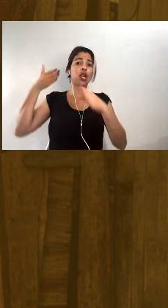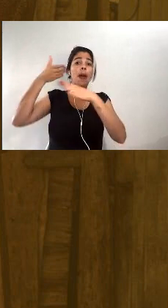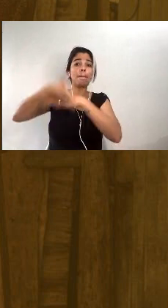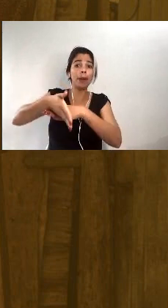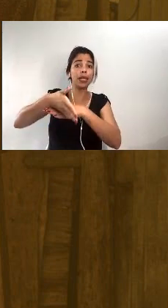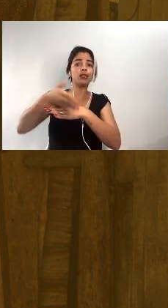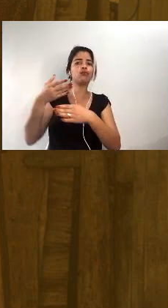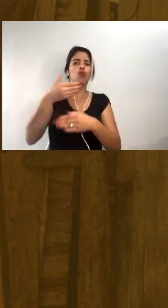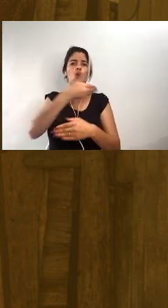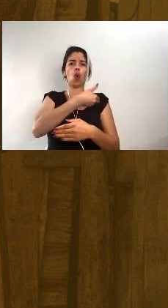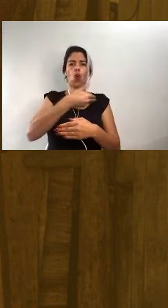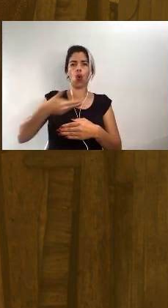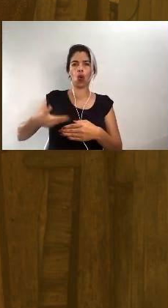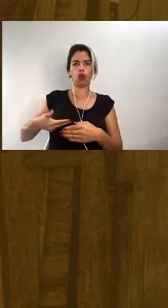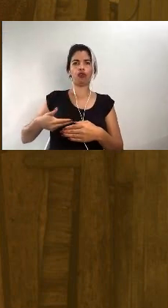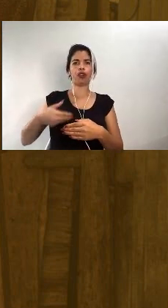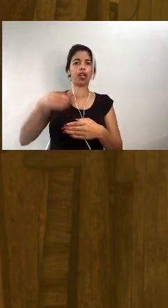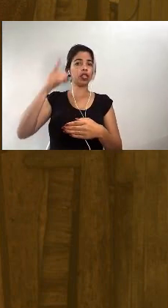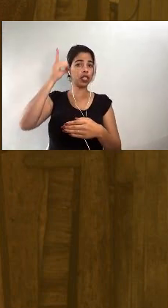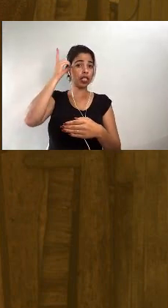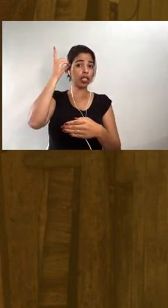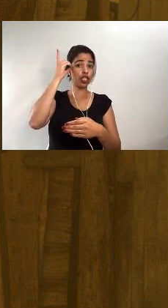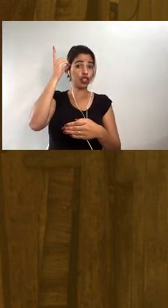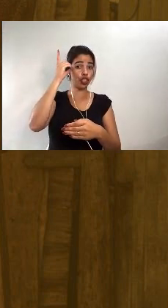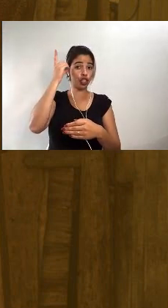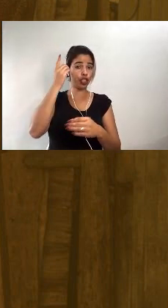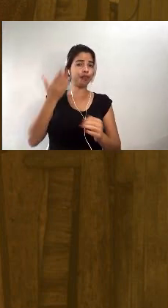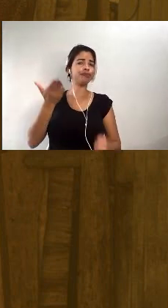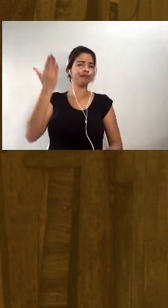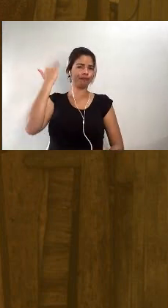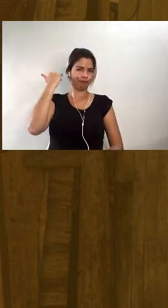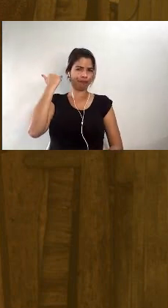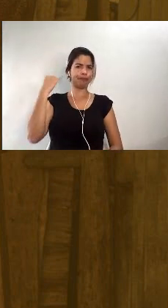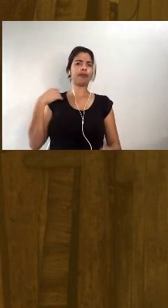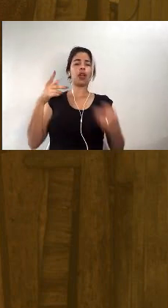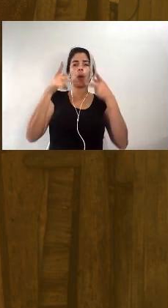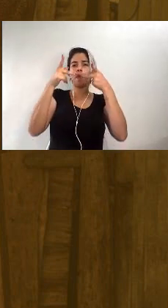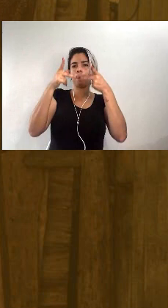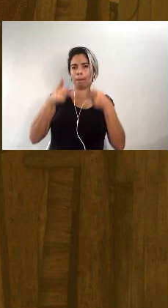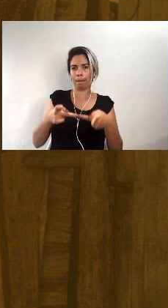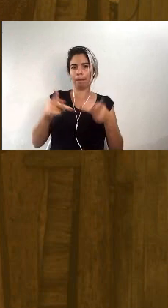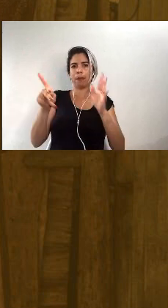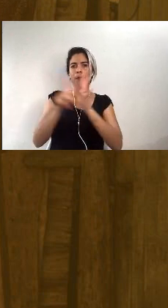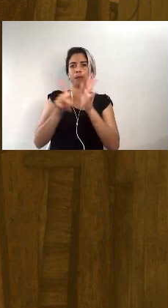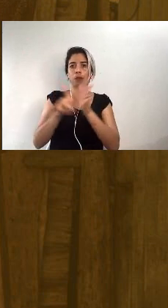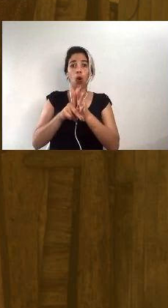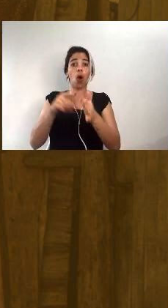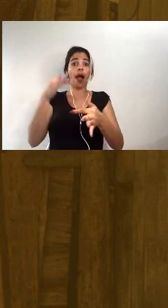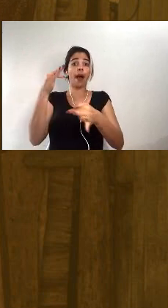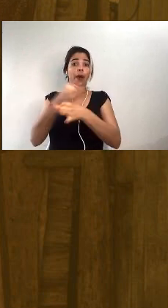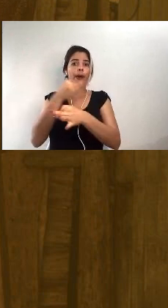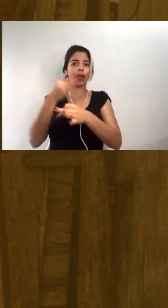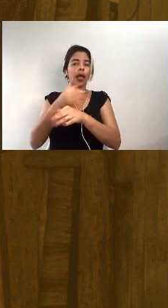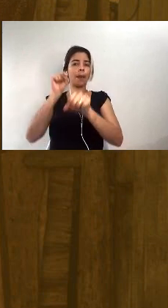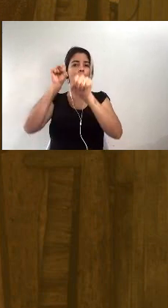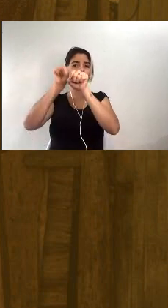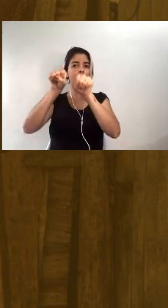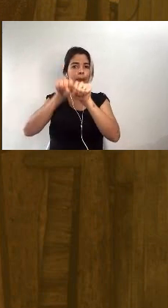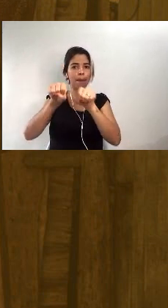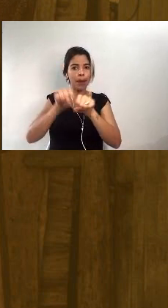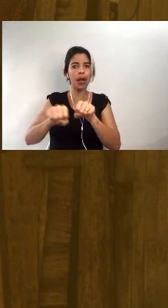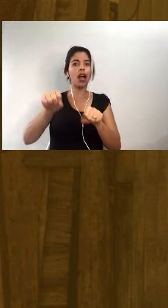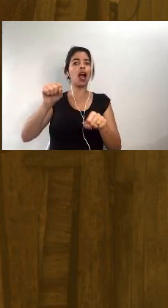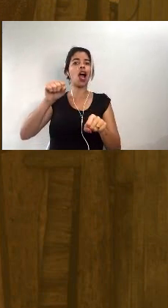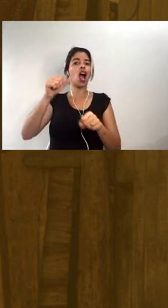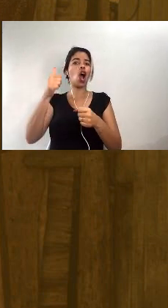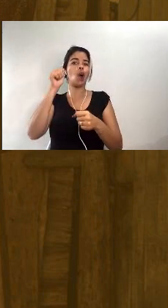da presidenta Dilma, né, do projeto, né, de enfrentamento ao genocídio da juventude negra.